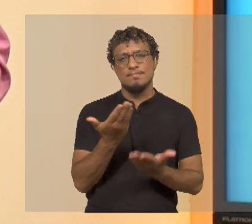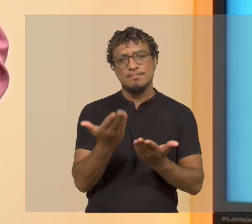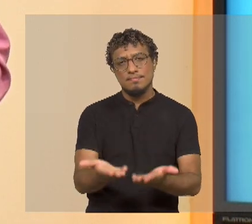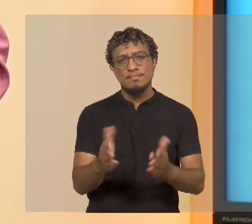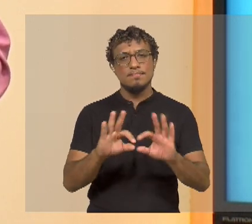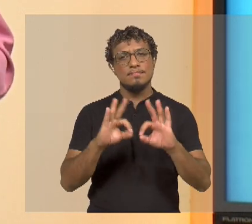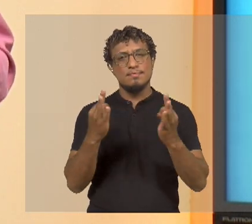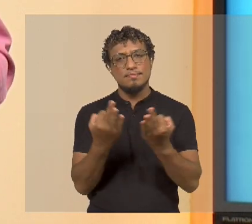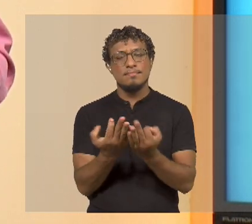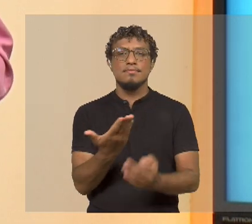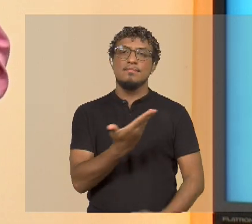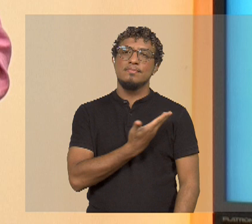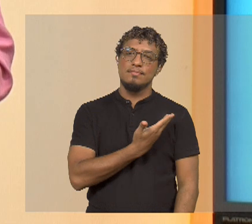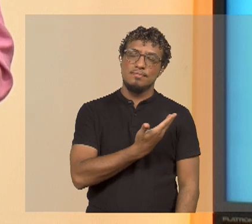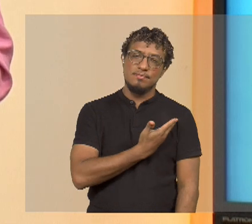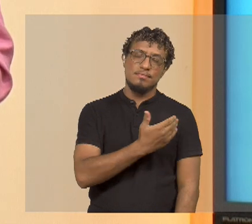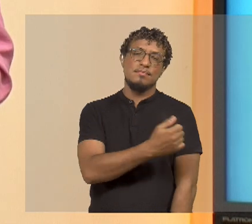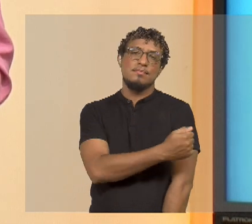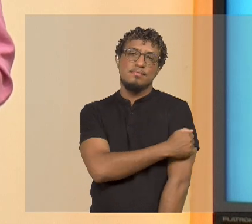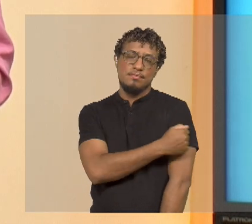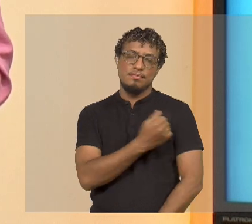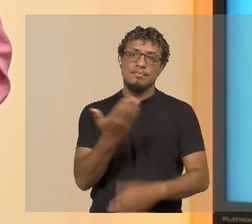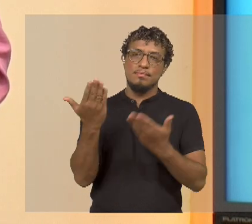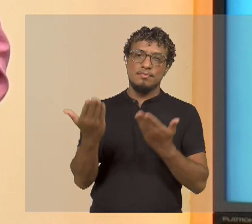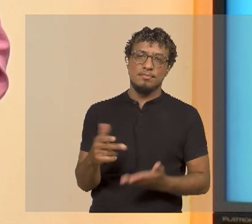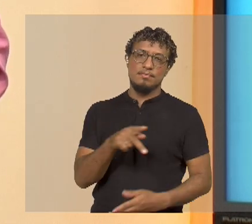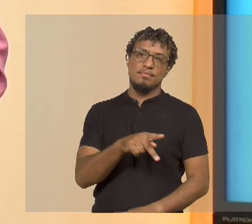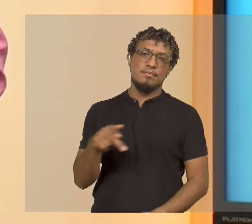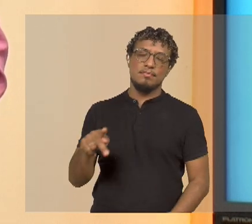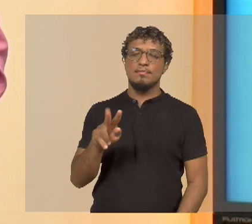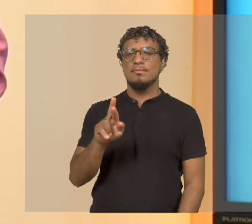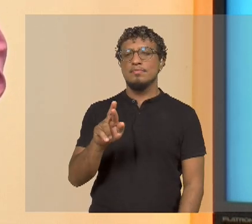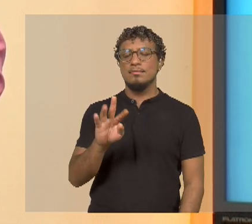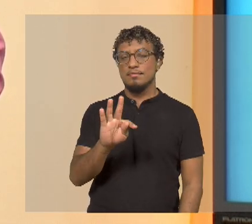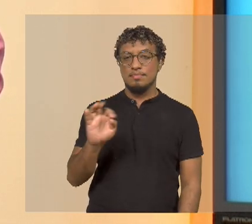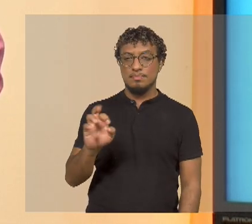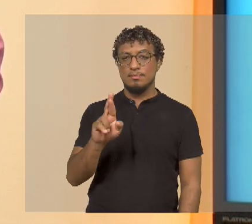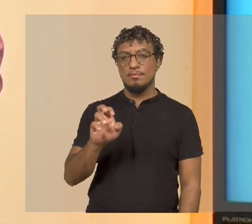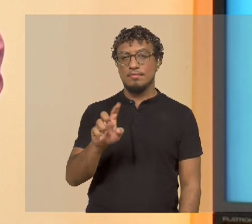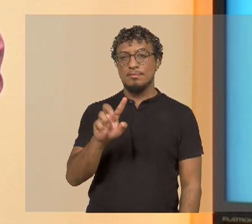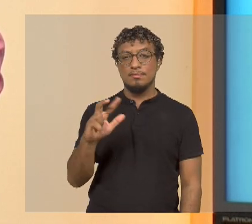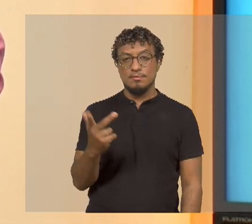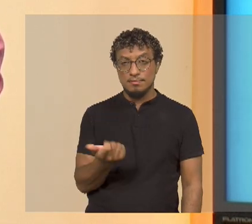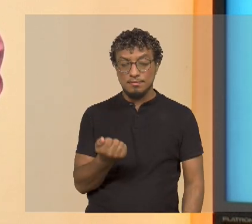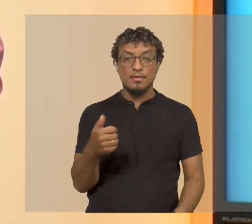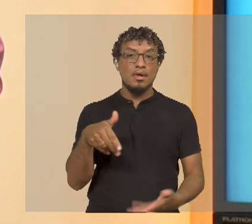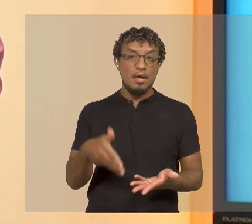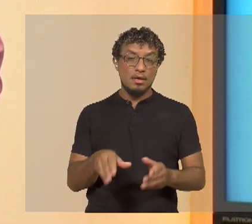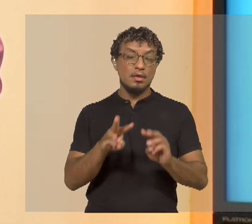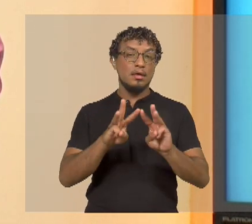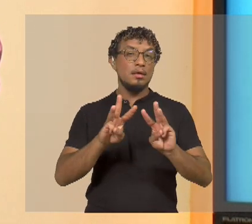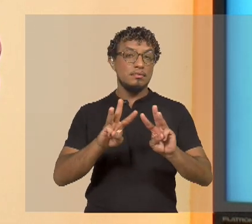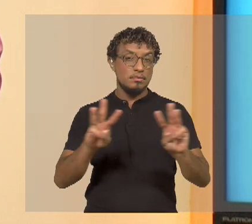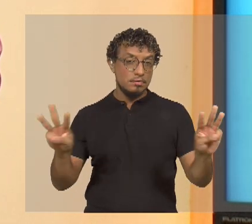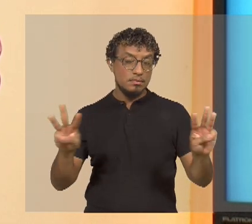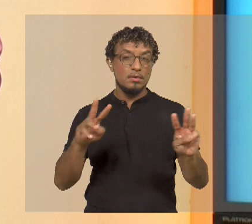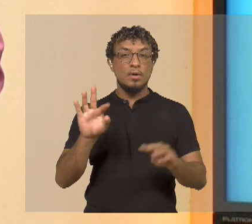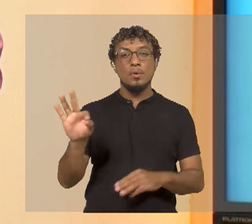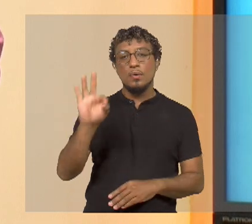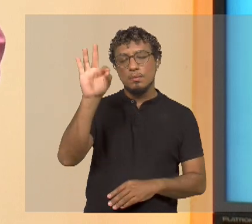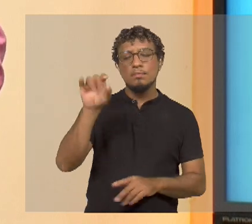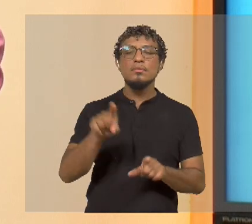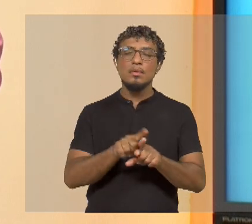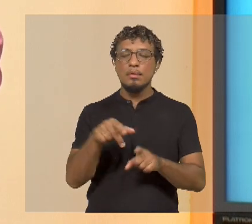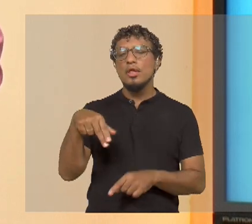família, amigos e alunos da professora Terezinha Rego. No site da UFMA, a universidade também emitiu uma nota de